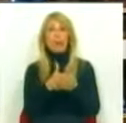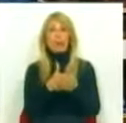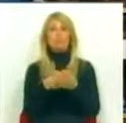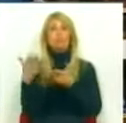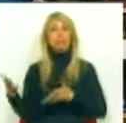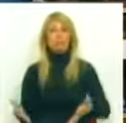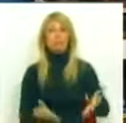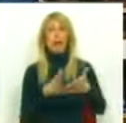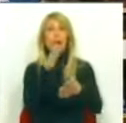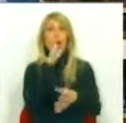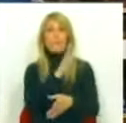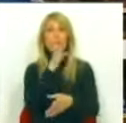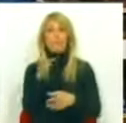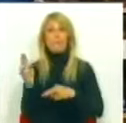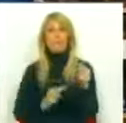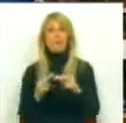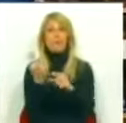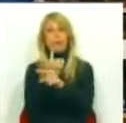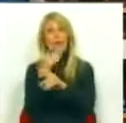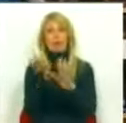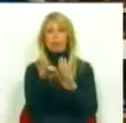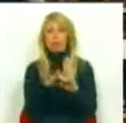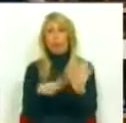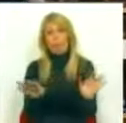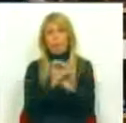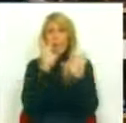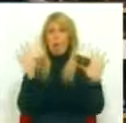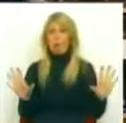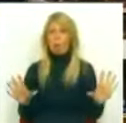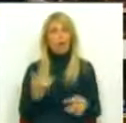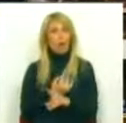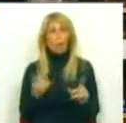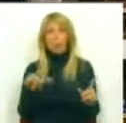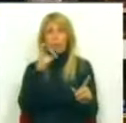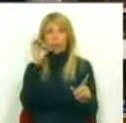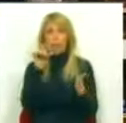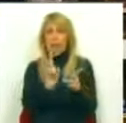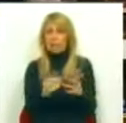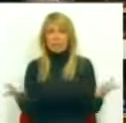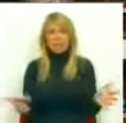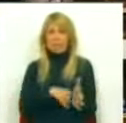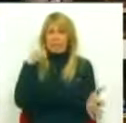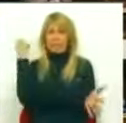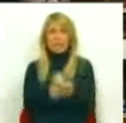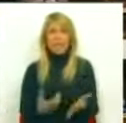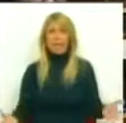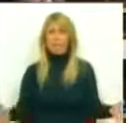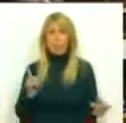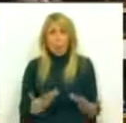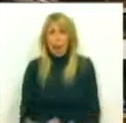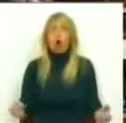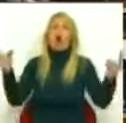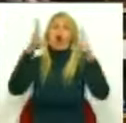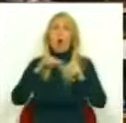e na execução financeira dos vários programas, como é óbvio. É que foi sempre assim, não é de agora. Sempre, em todos os governos,